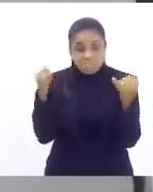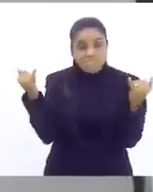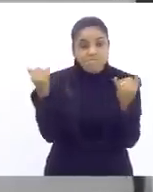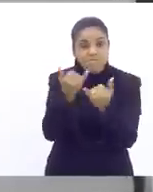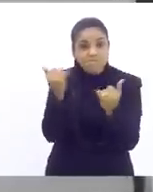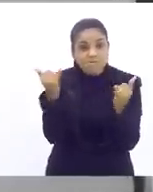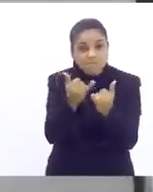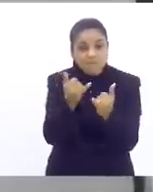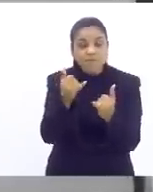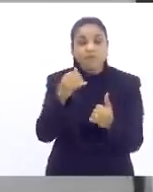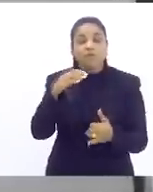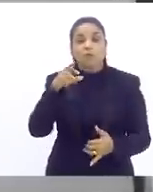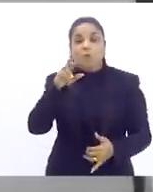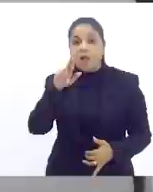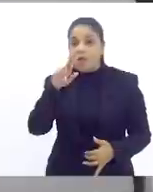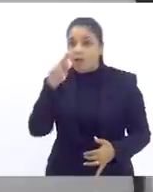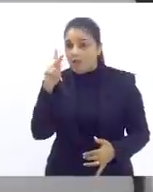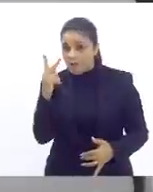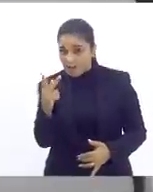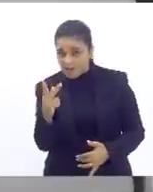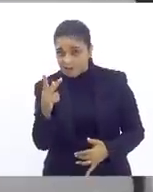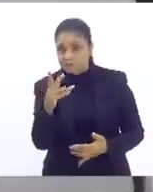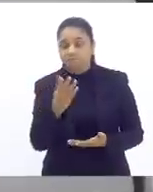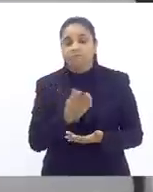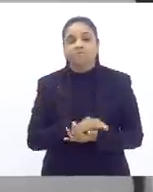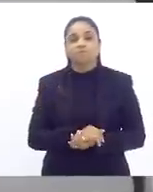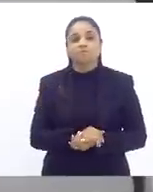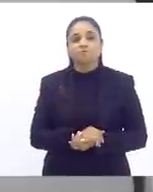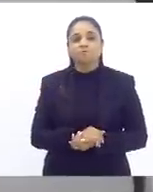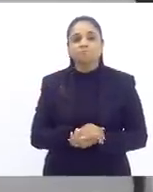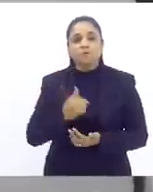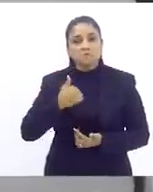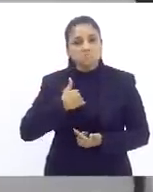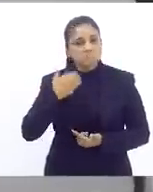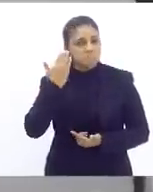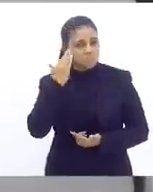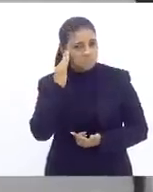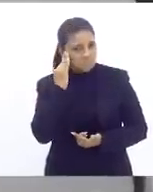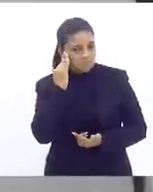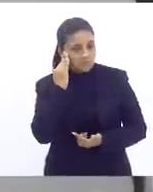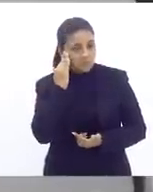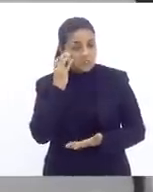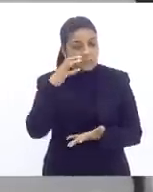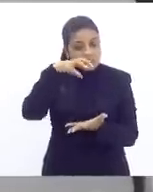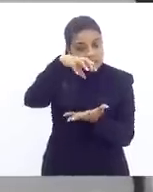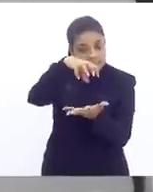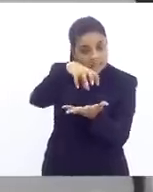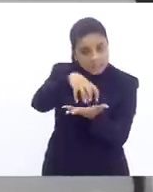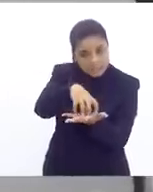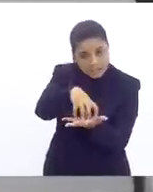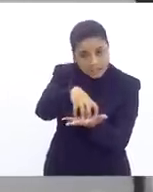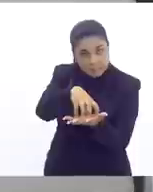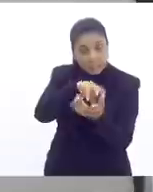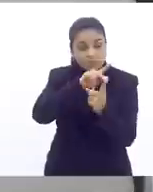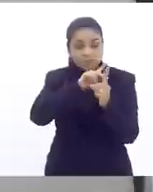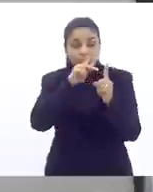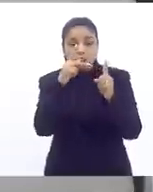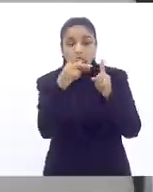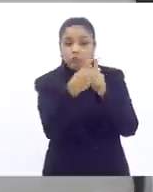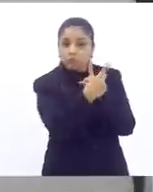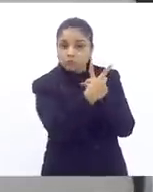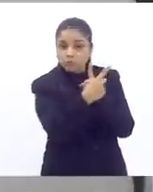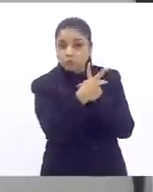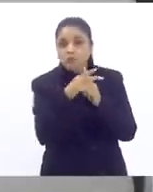RH e no meu entendimento Centralizado no rio previdência E por